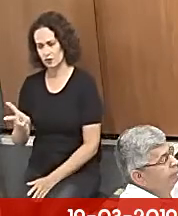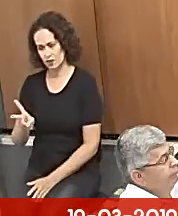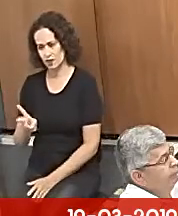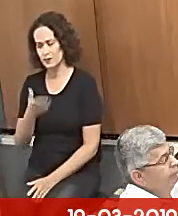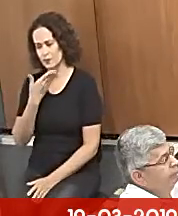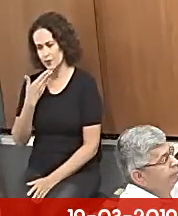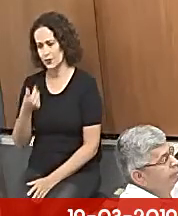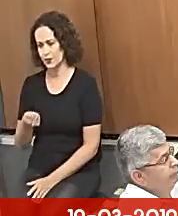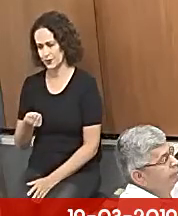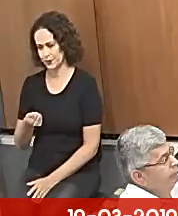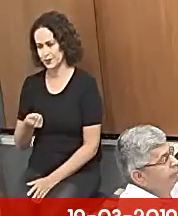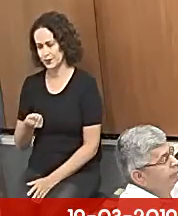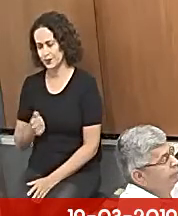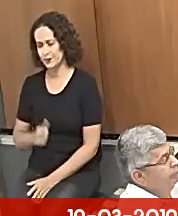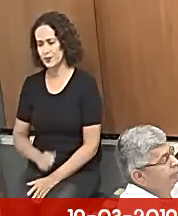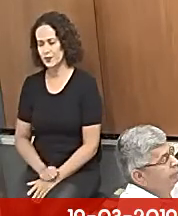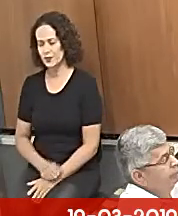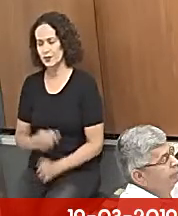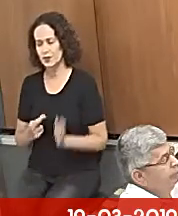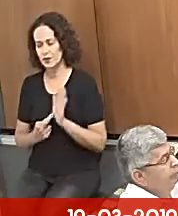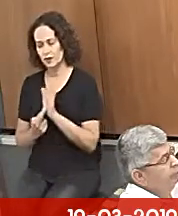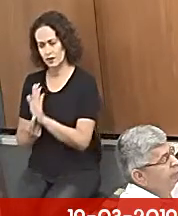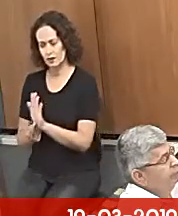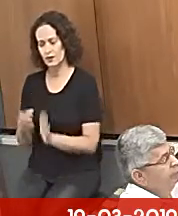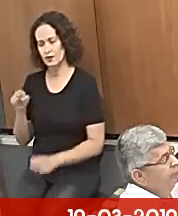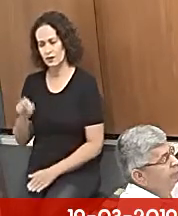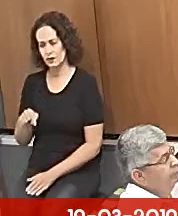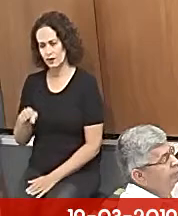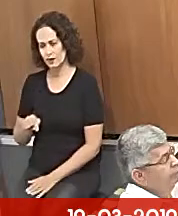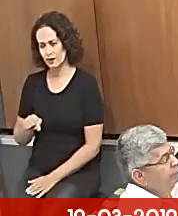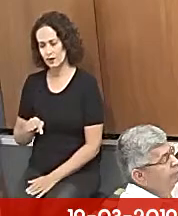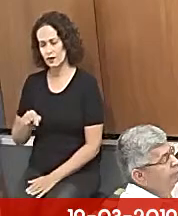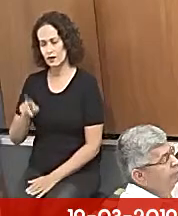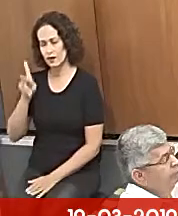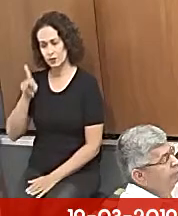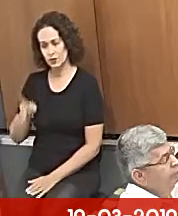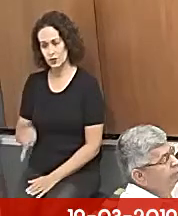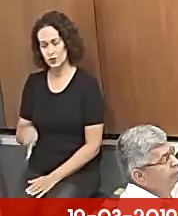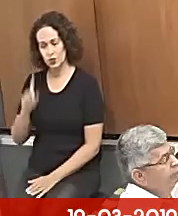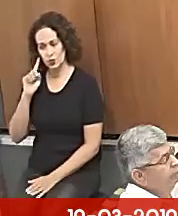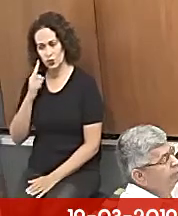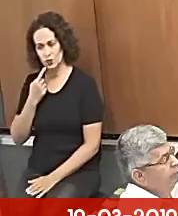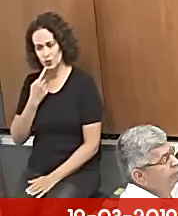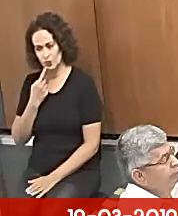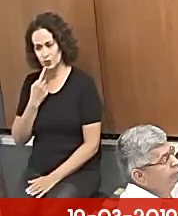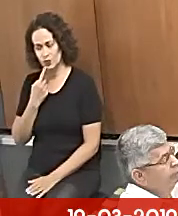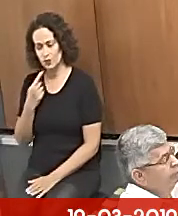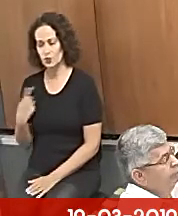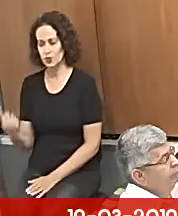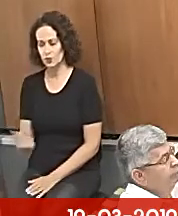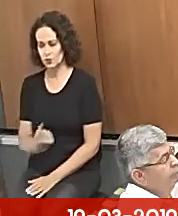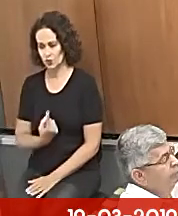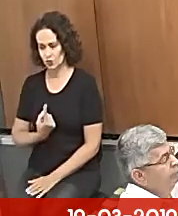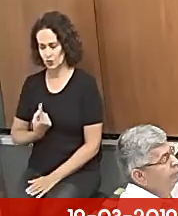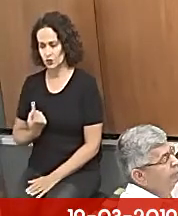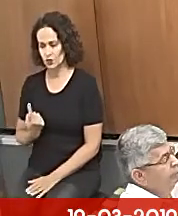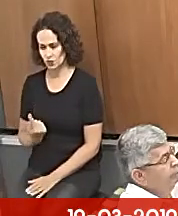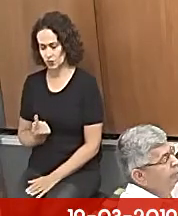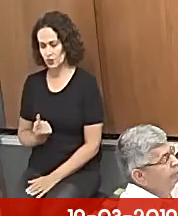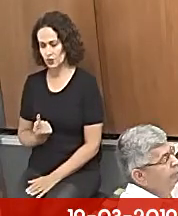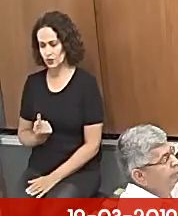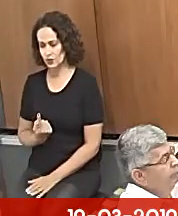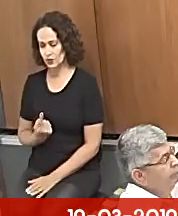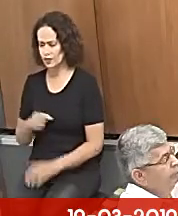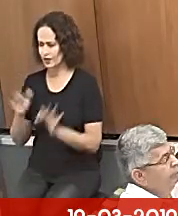vez melhor e como representante aqui do segmento da pessoa surda é nós estamos assim